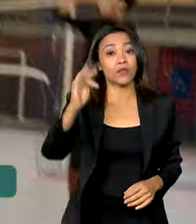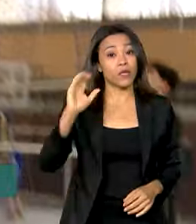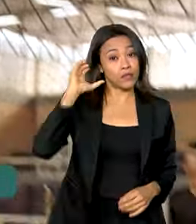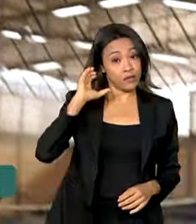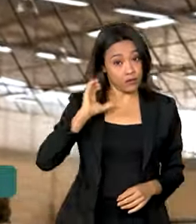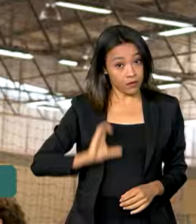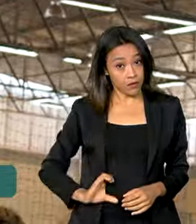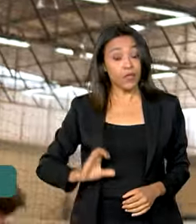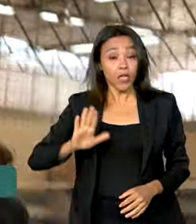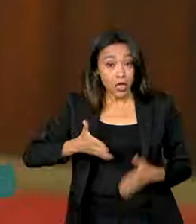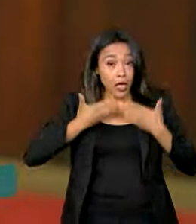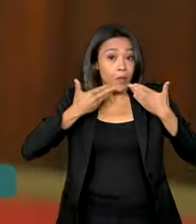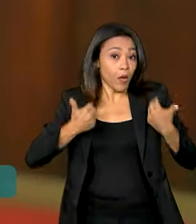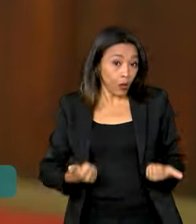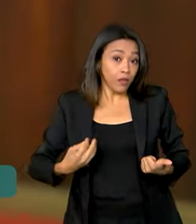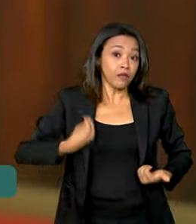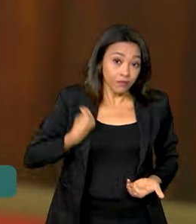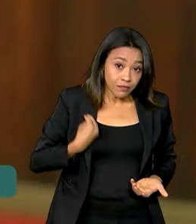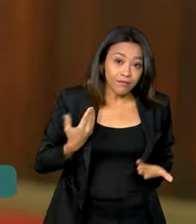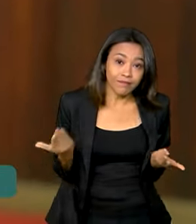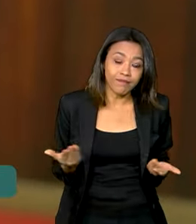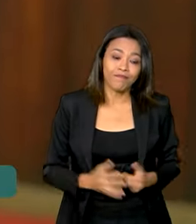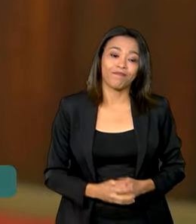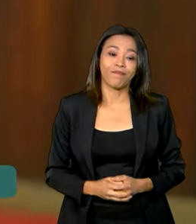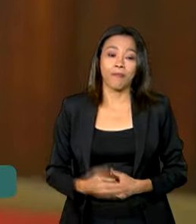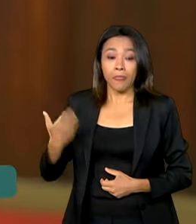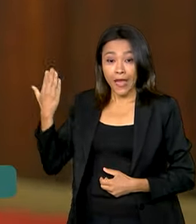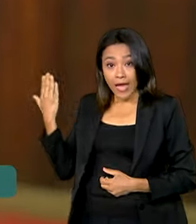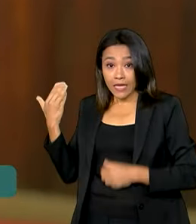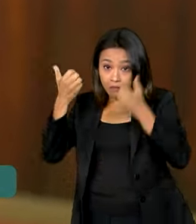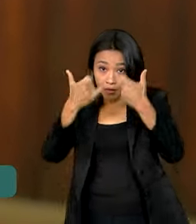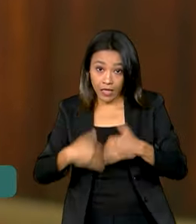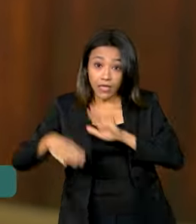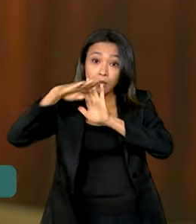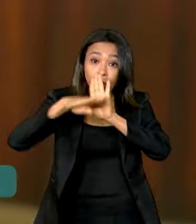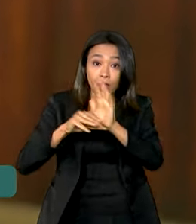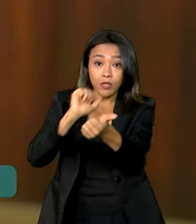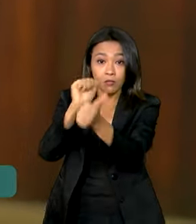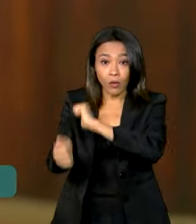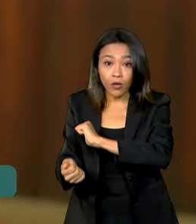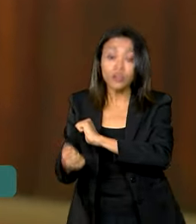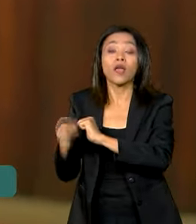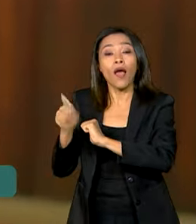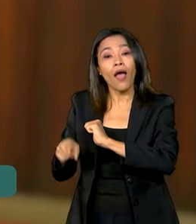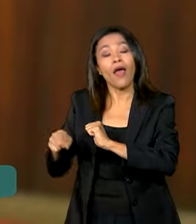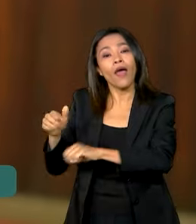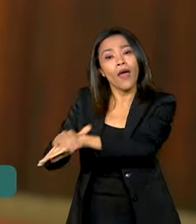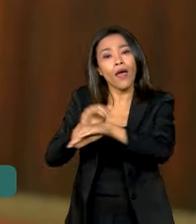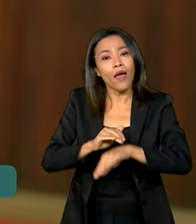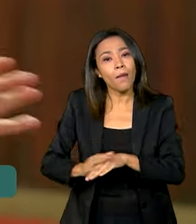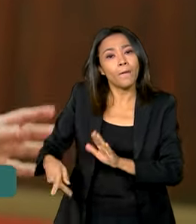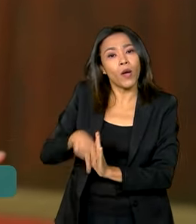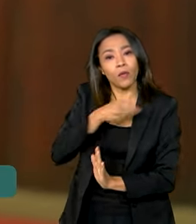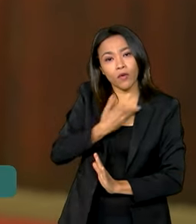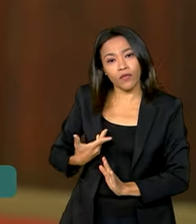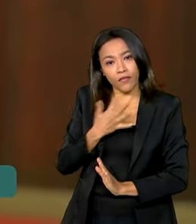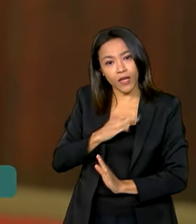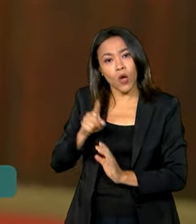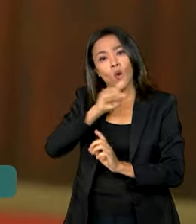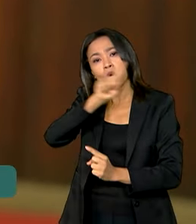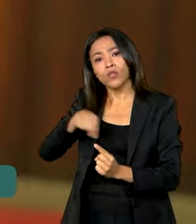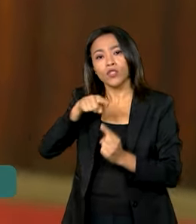da qualidade de vida o programa segundo tempo é um exemplo de ação do Governo Federal para fomentar e difundir o